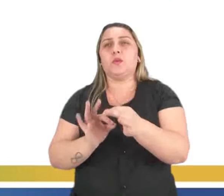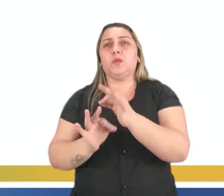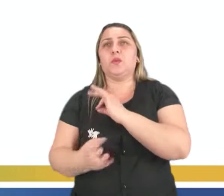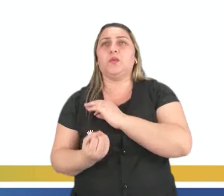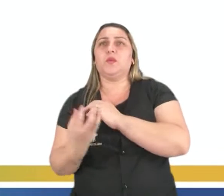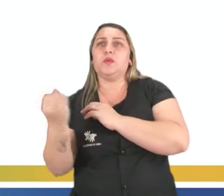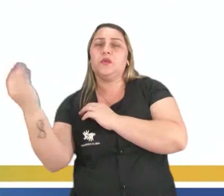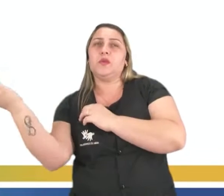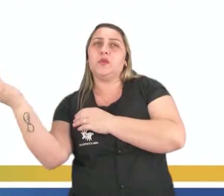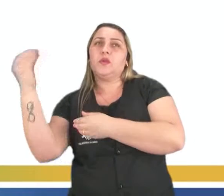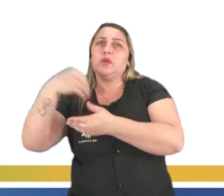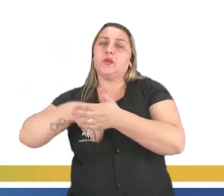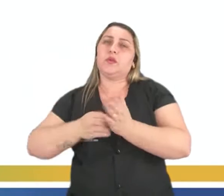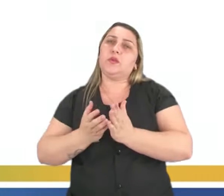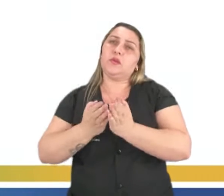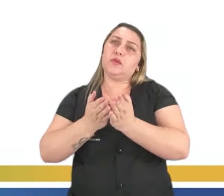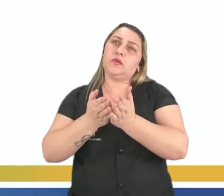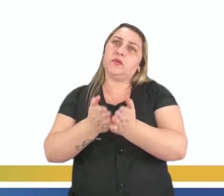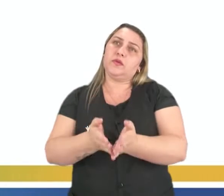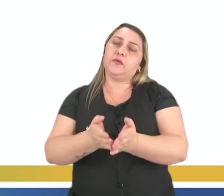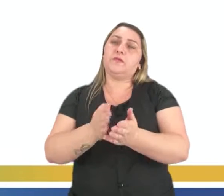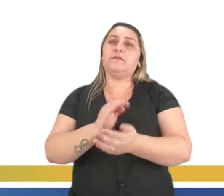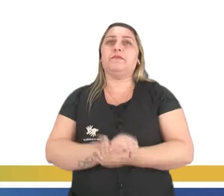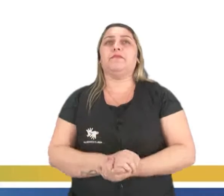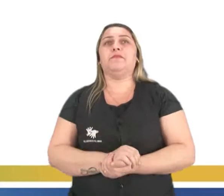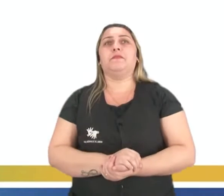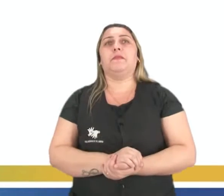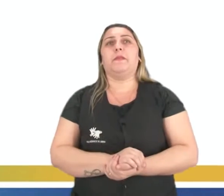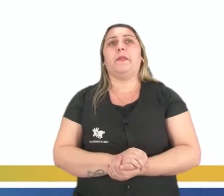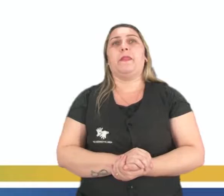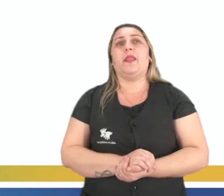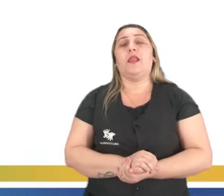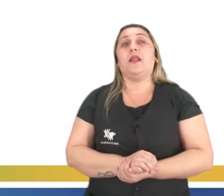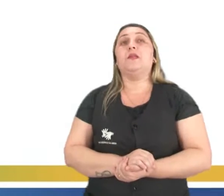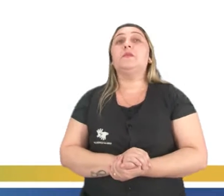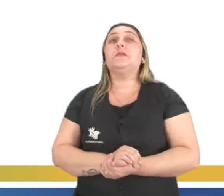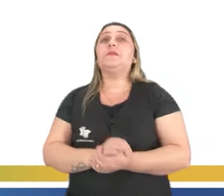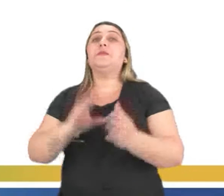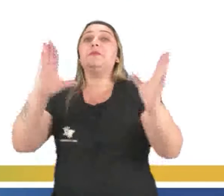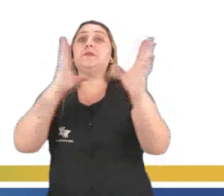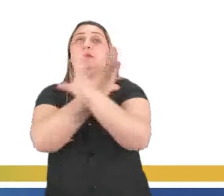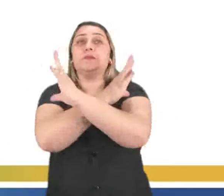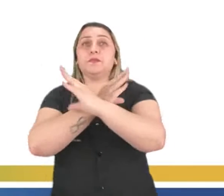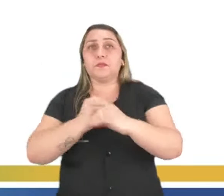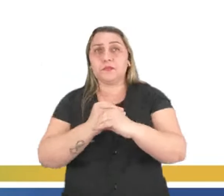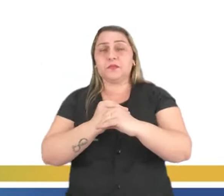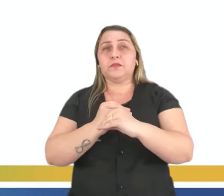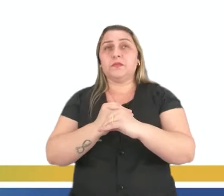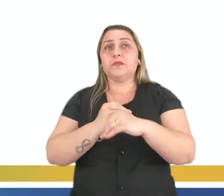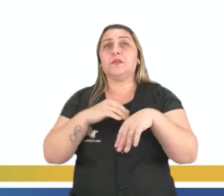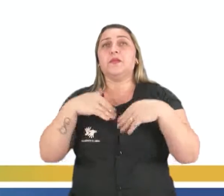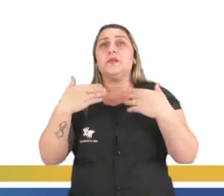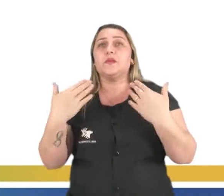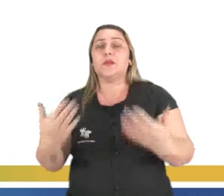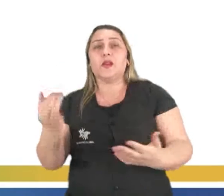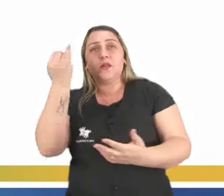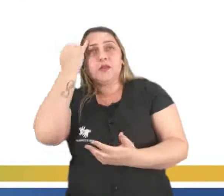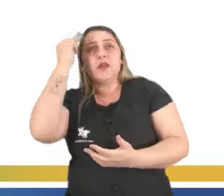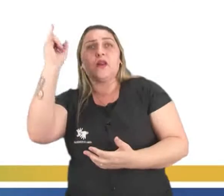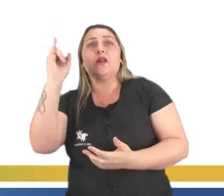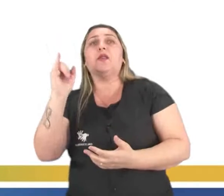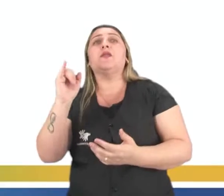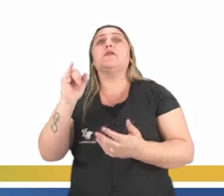viagem, embarquei no naviozinho. A conjunção destacada estabelece no texto ideia